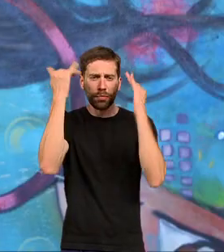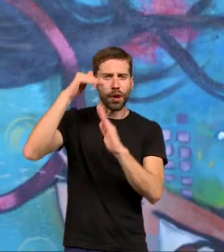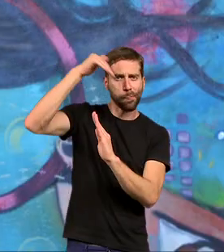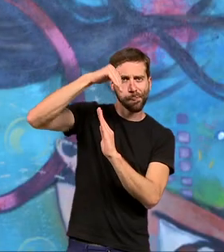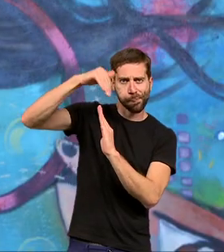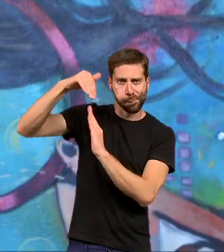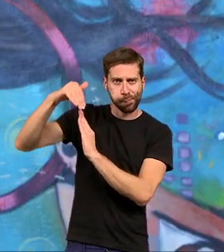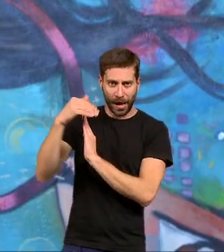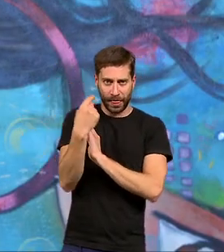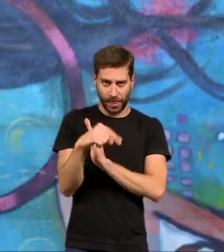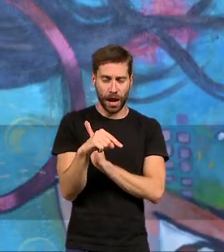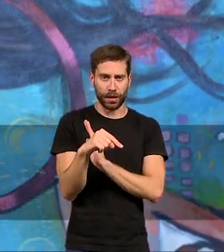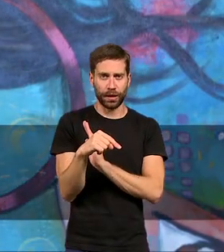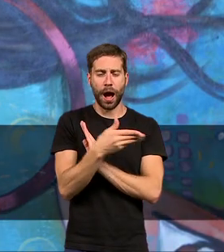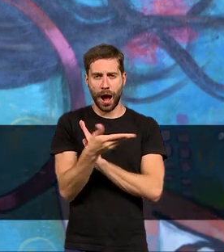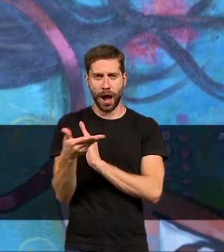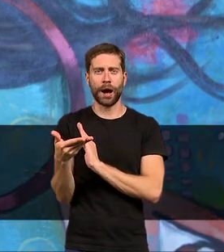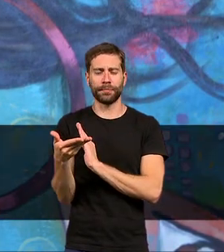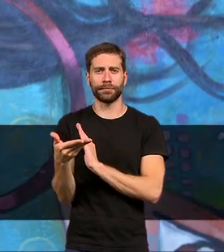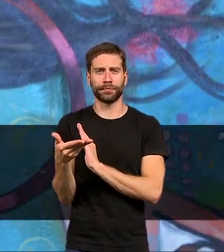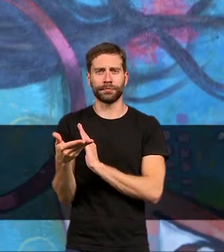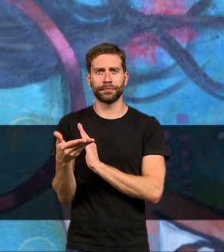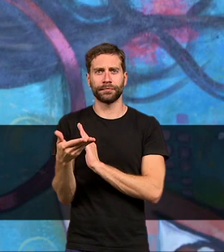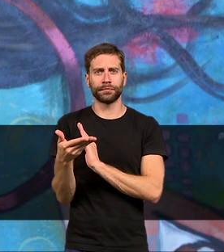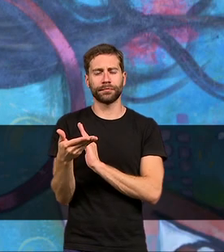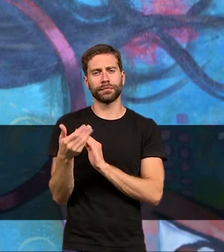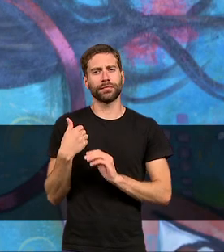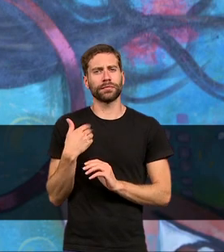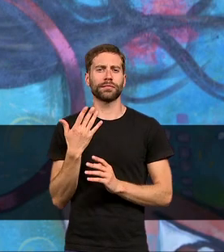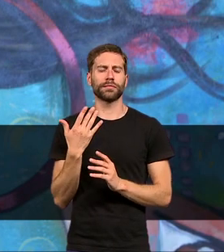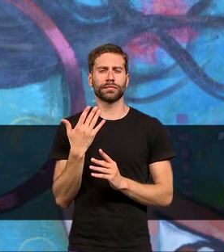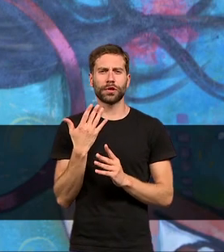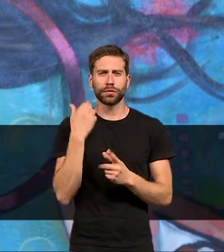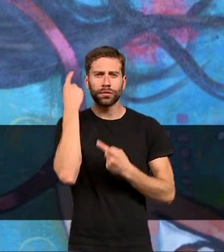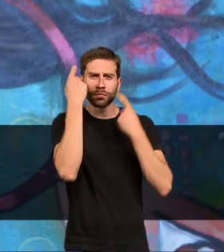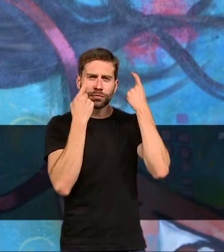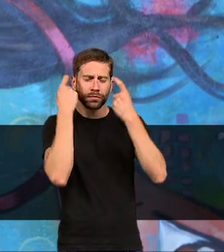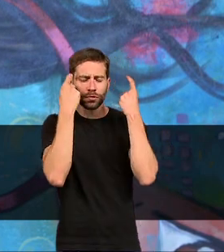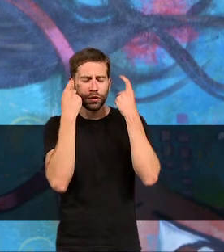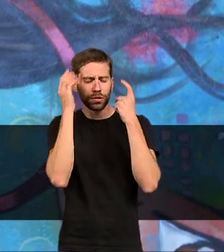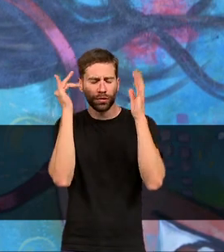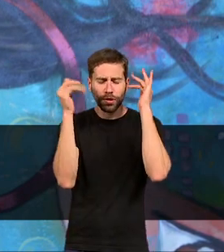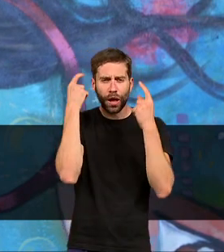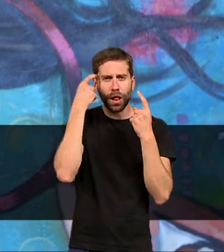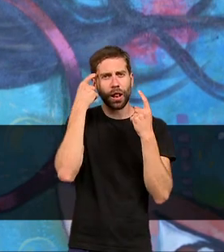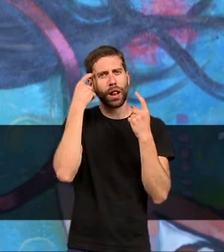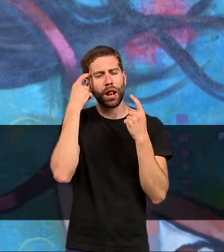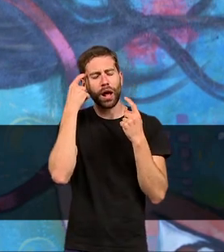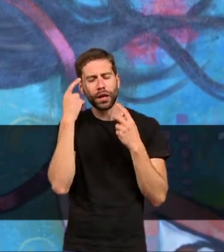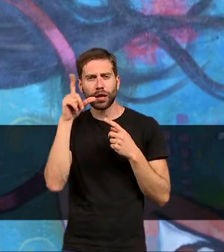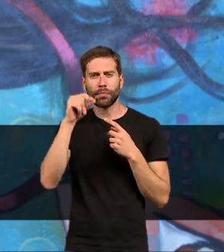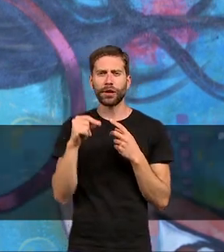exposição, nesta linguagem artística, passar alguns pensamentos que tenho, algumas